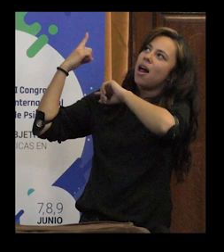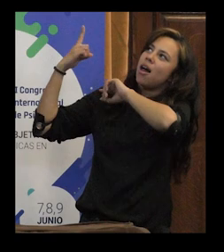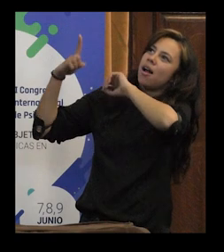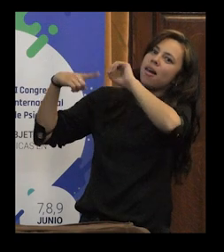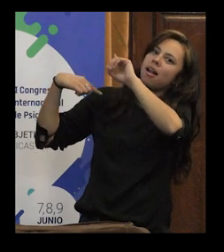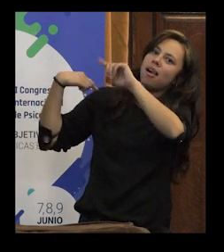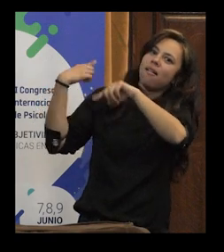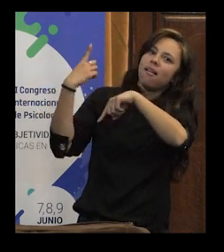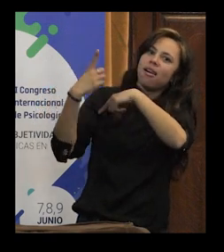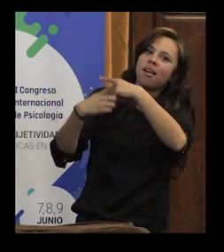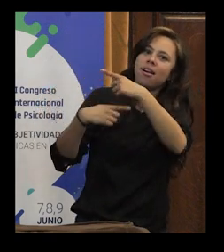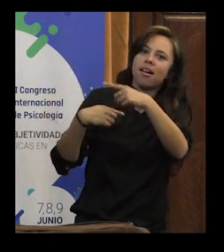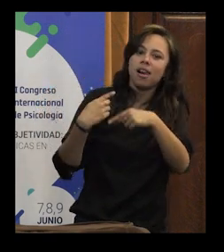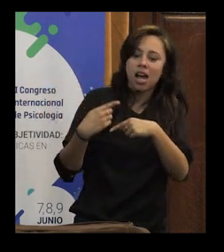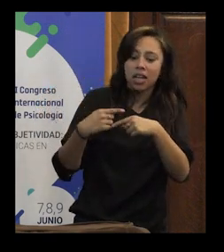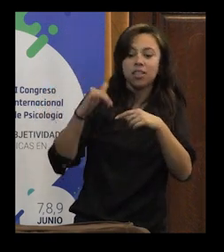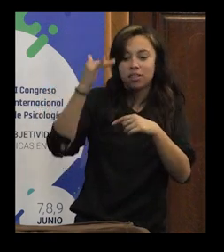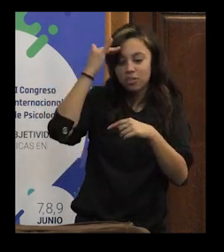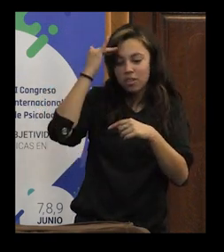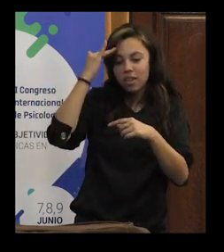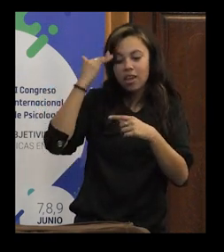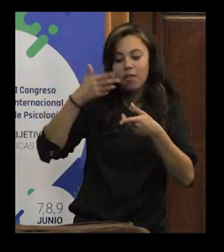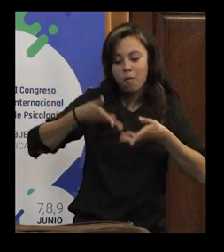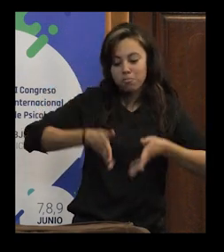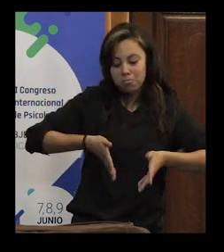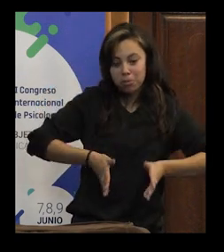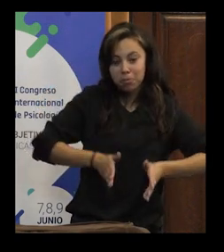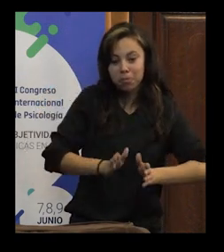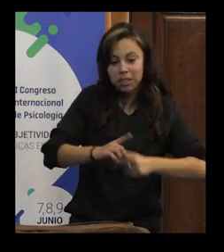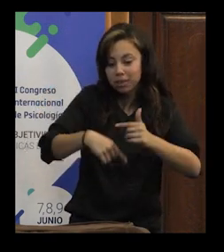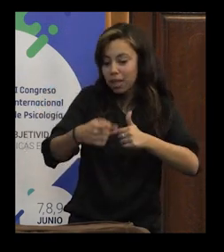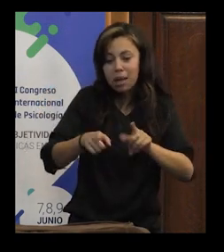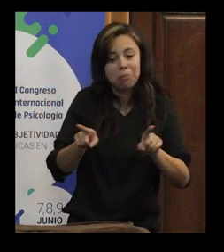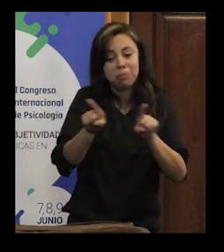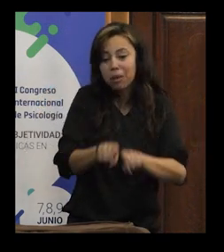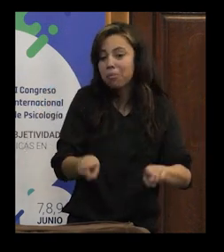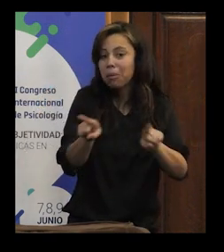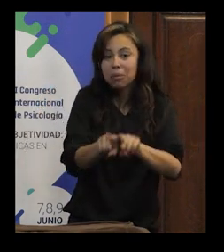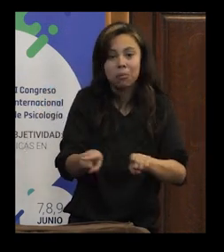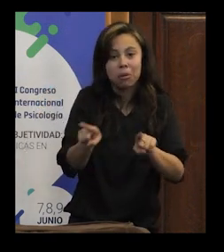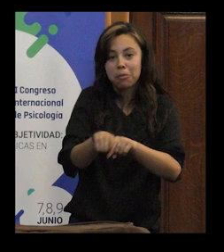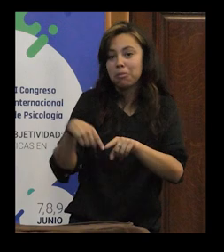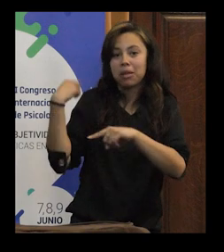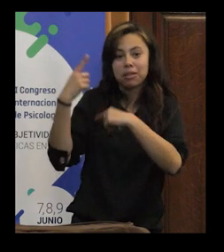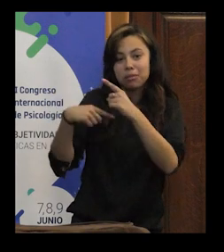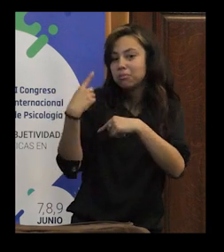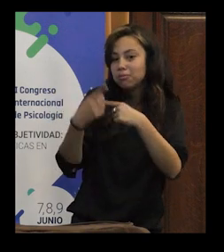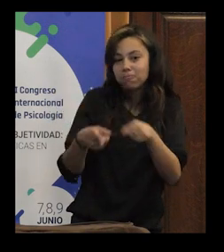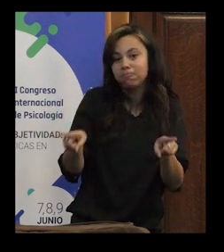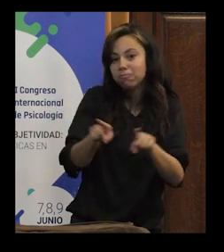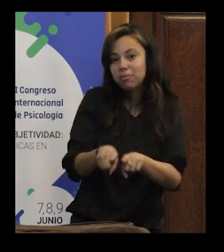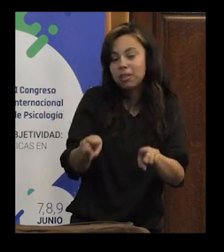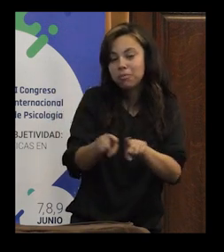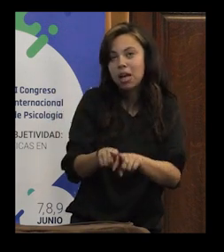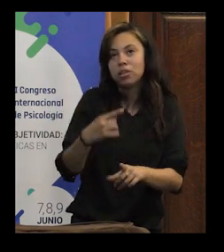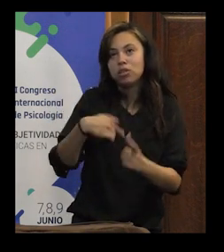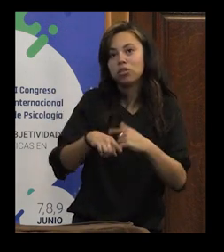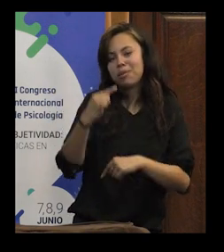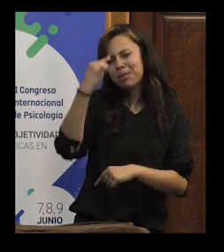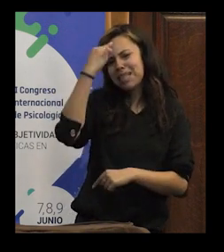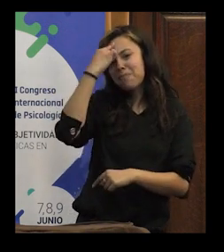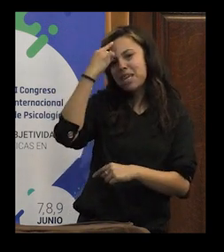familiares como de futuros familiares potenciais. Deste modo, o pensamento